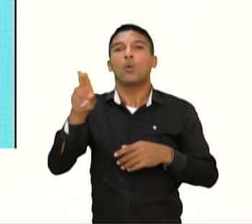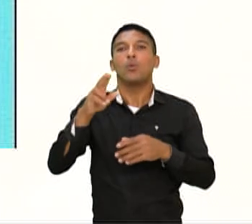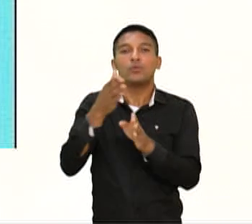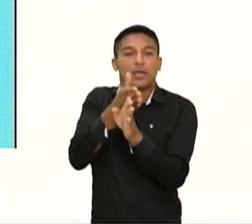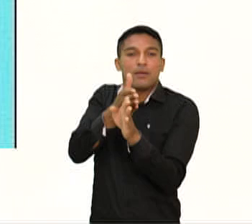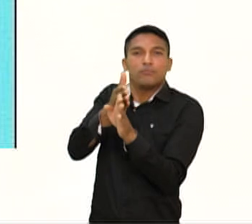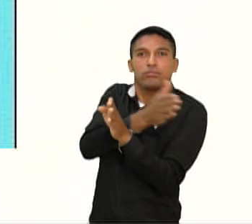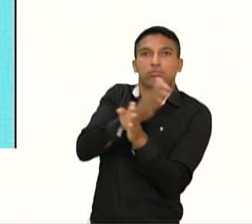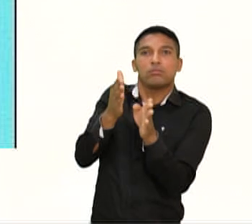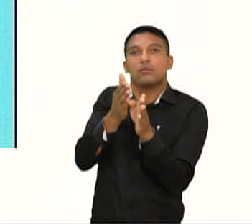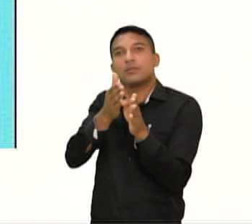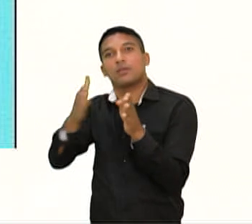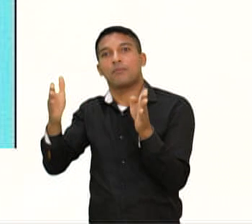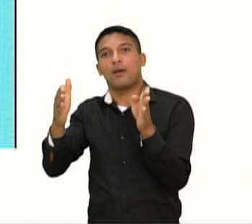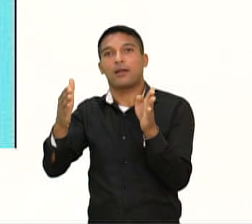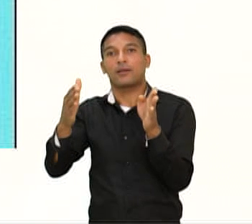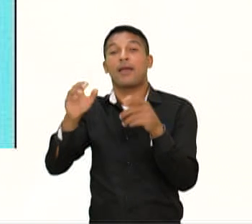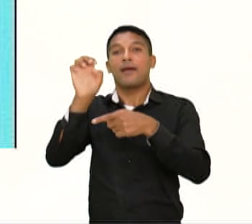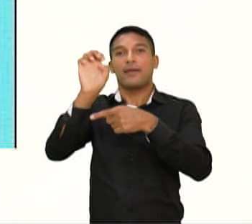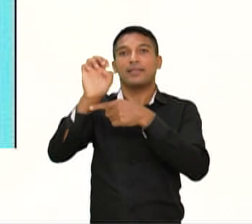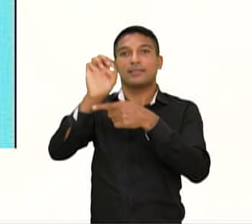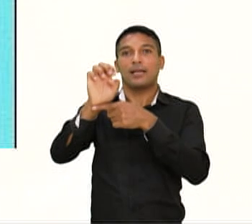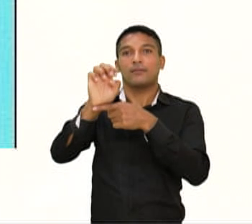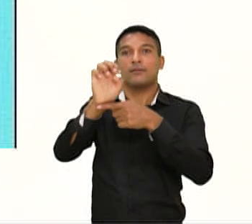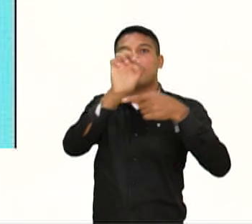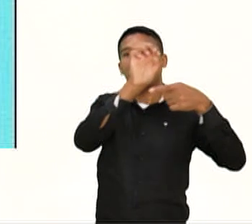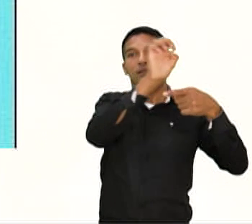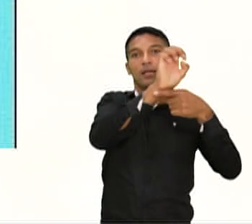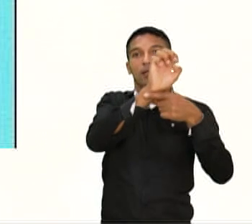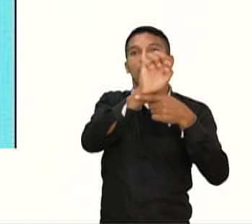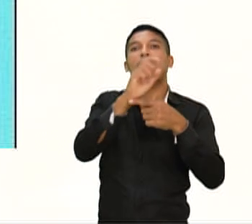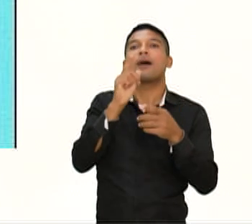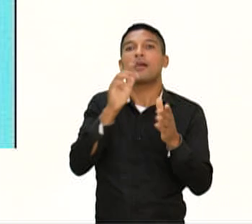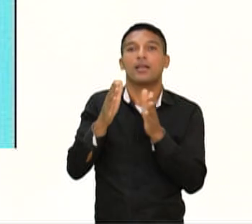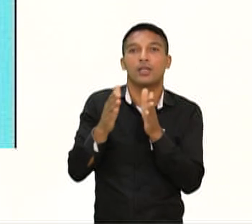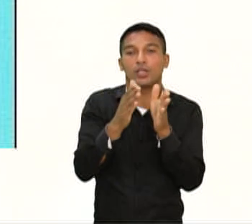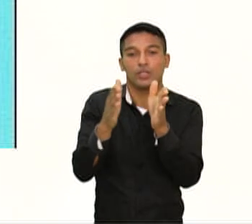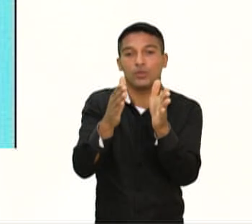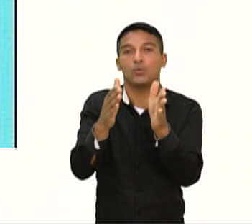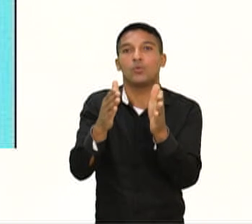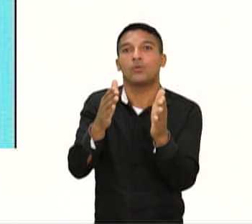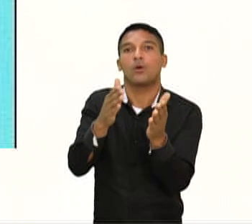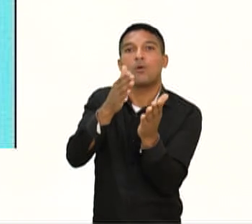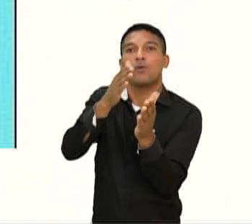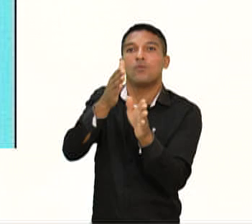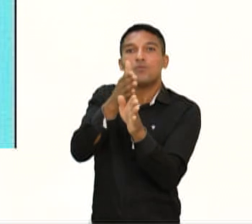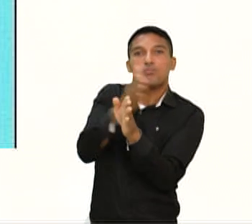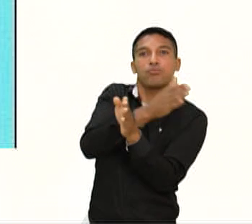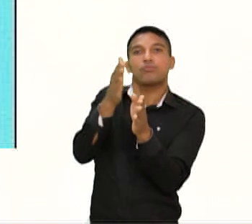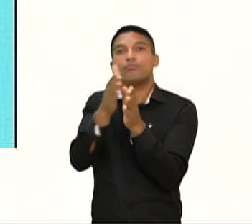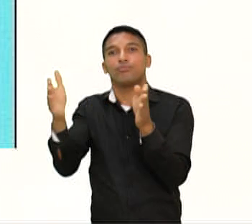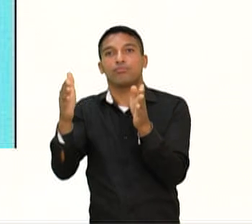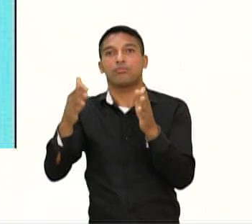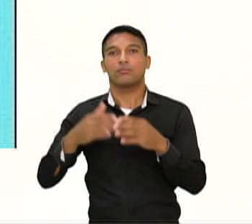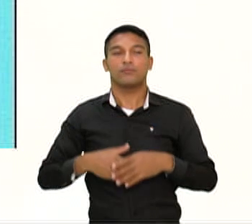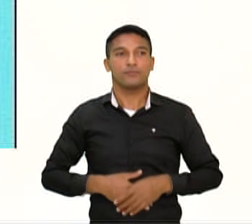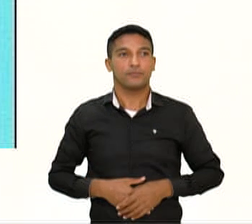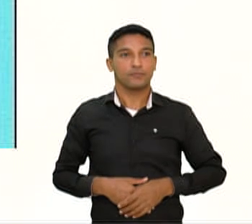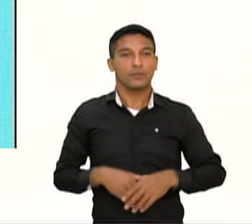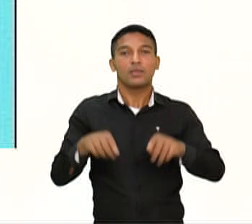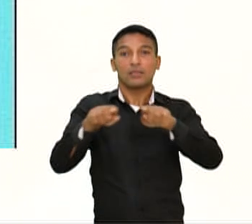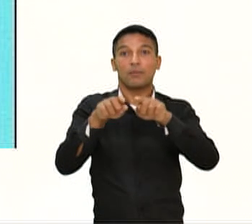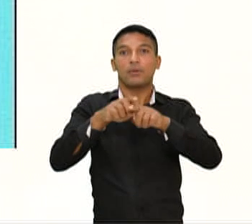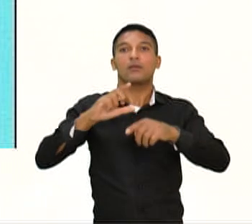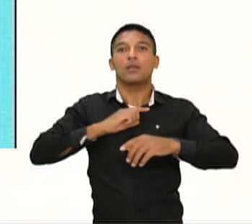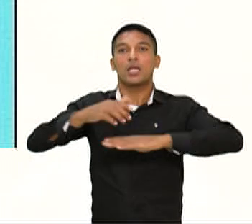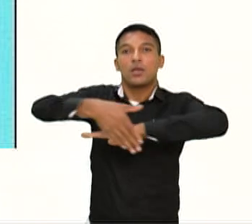territorial estadual dentro do nosso país. Além disso, também vemos a situação das rodovias, que é com